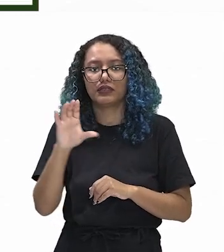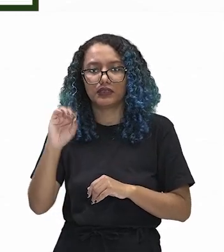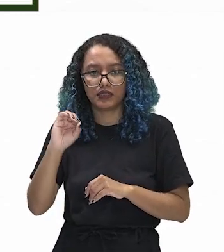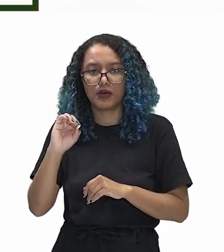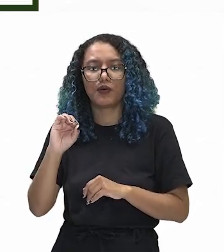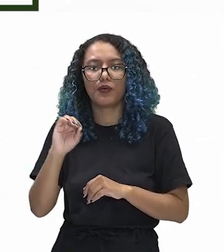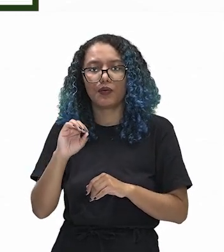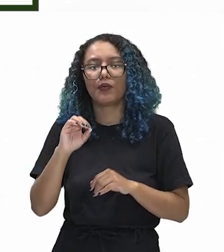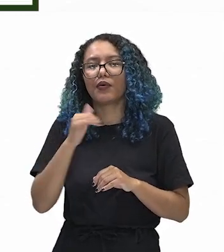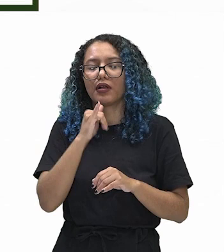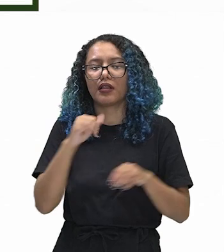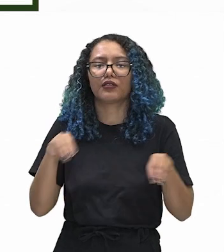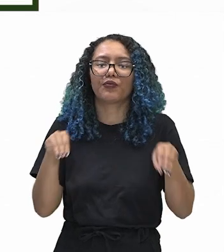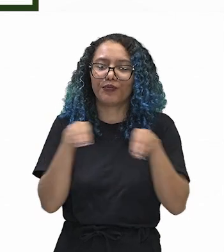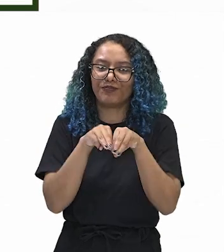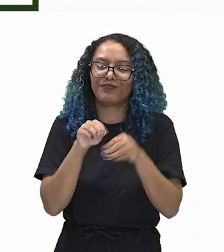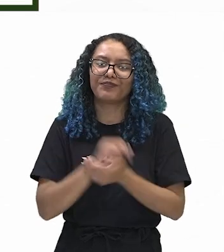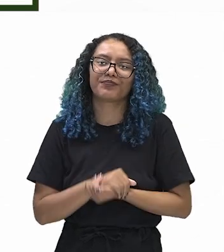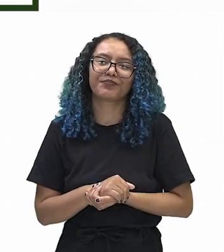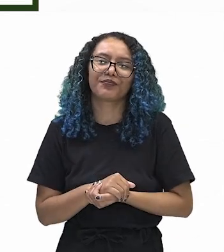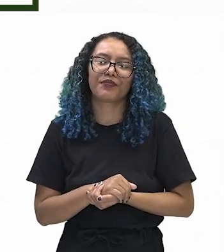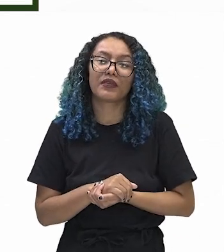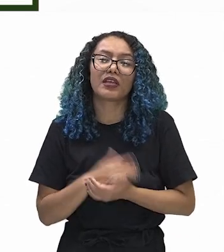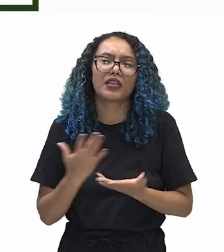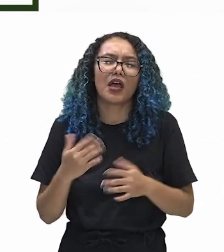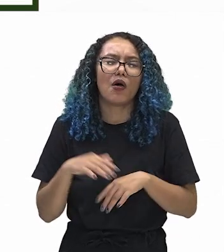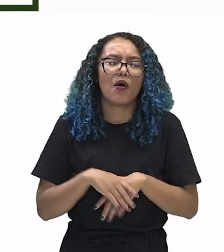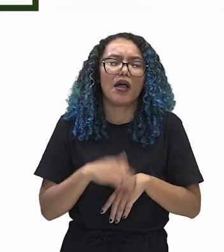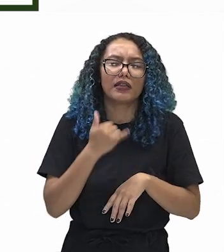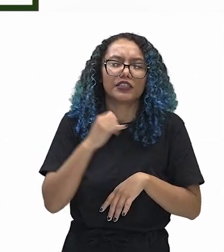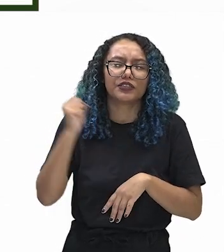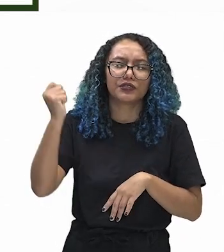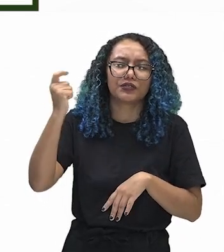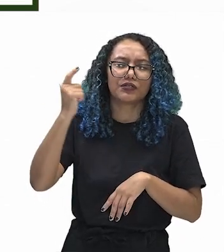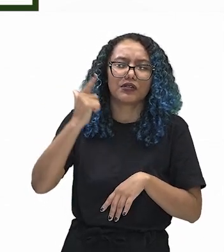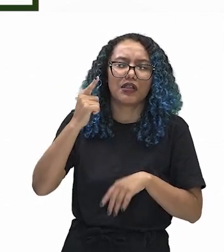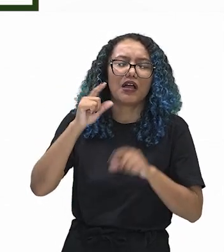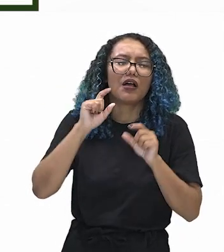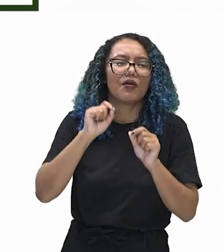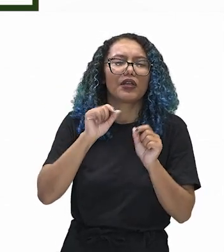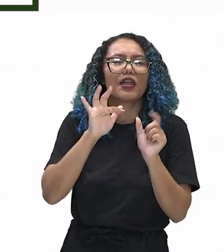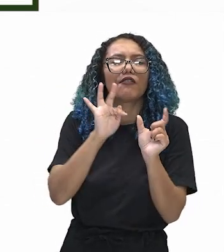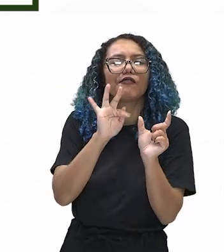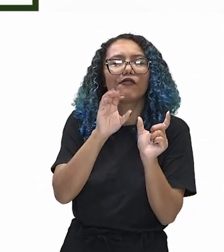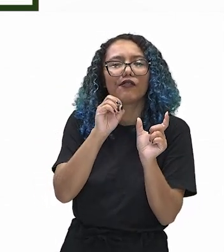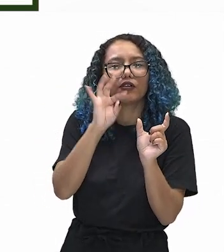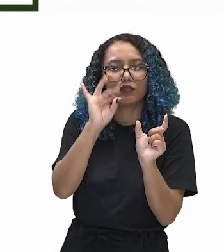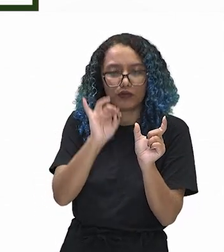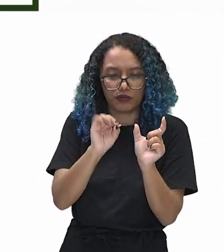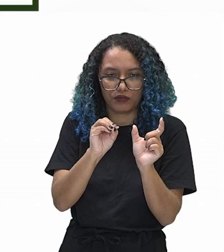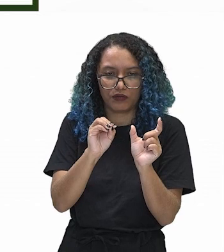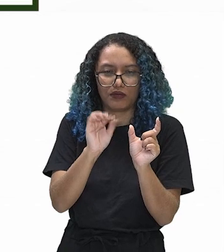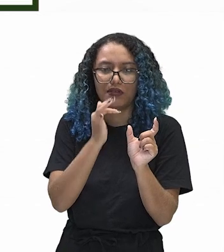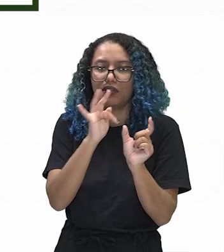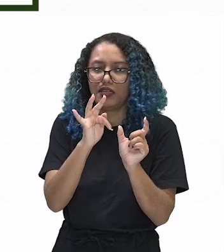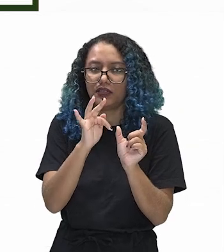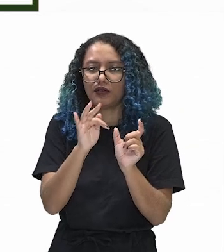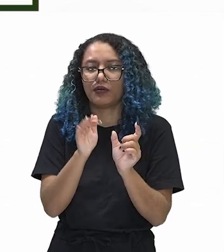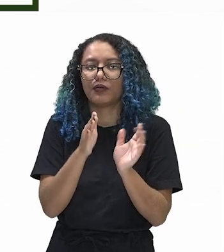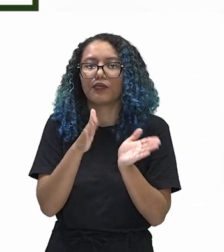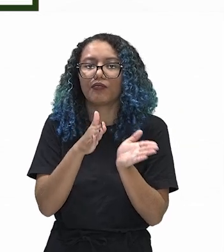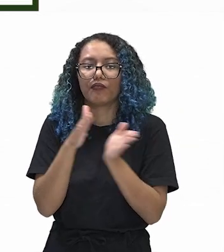fenômeno aqui, hein? Enquanto lá na energia solar era o fenômeno do efeito fotoelétrico, aqui nós temos o fenômeno